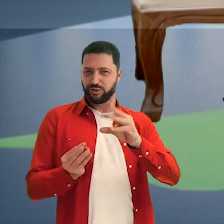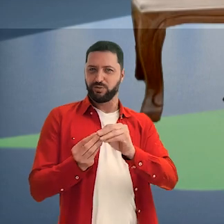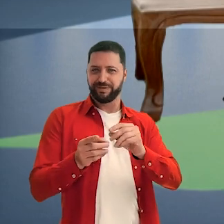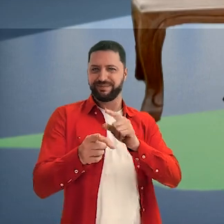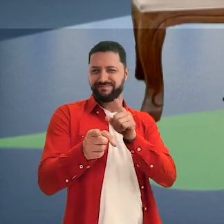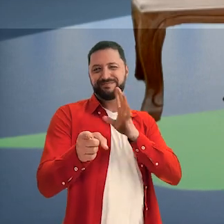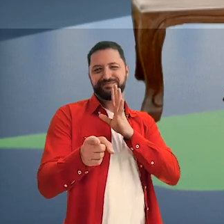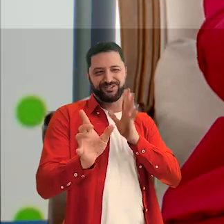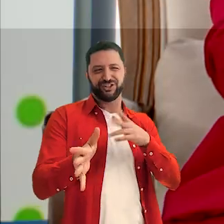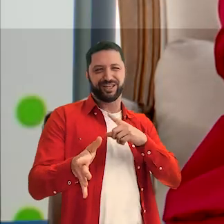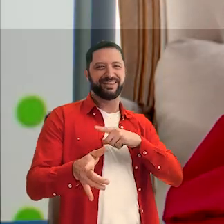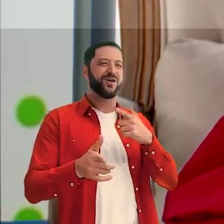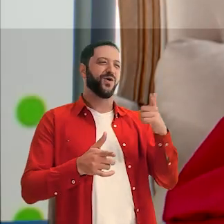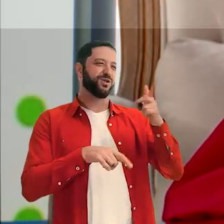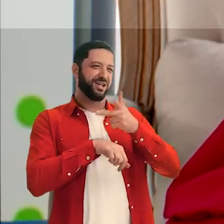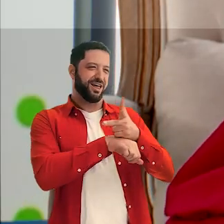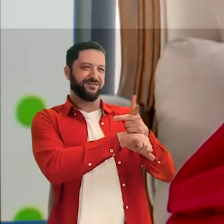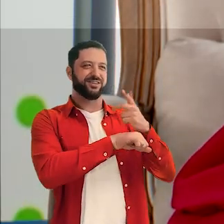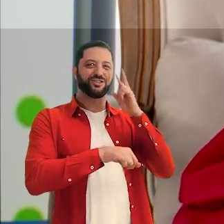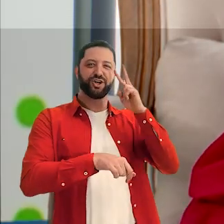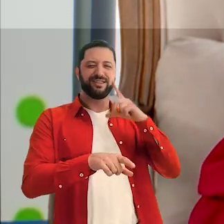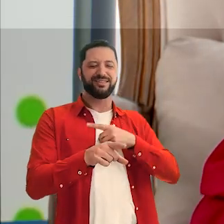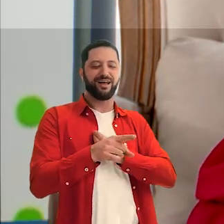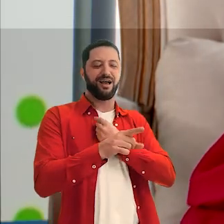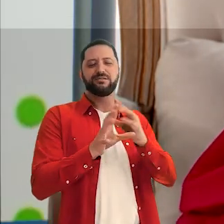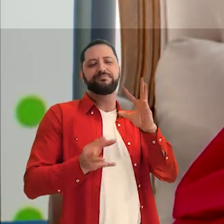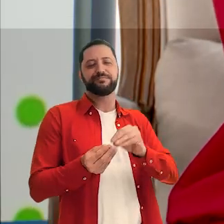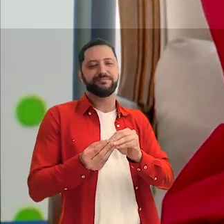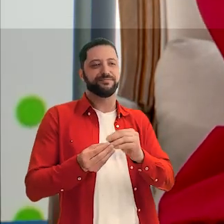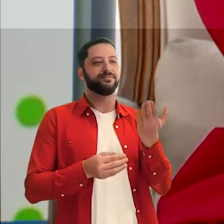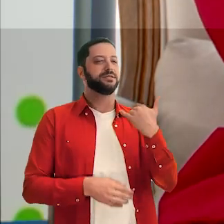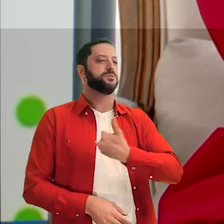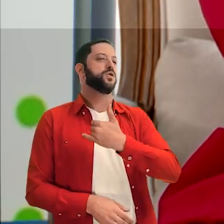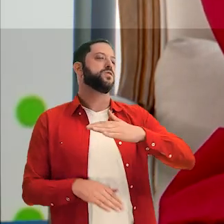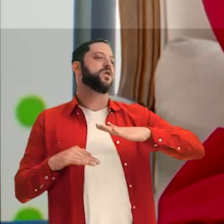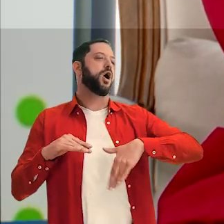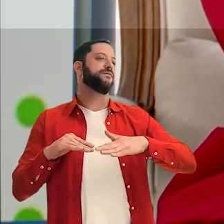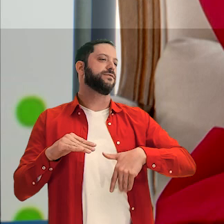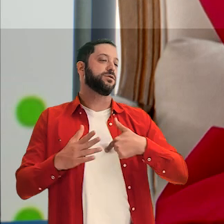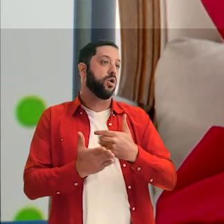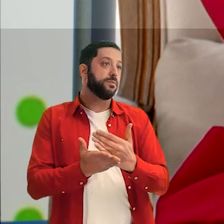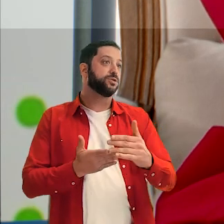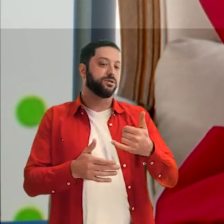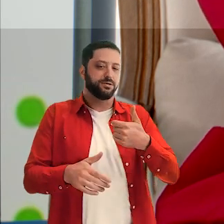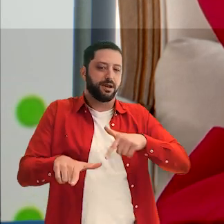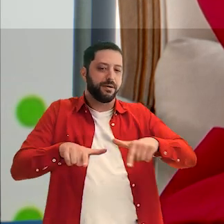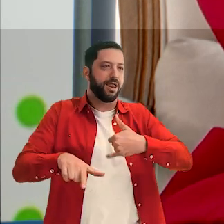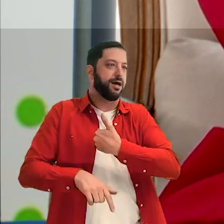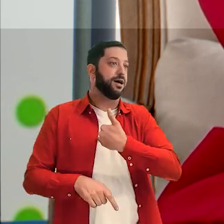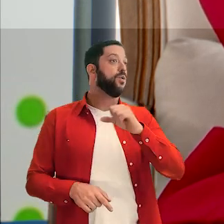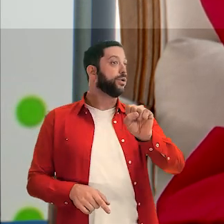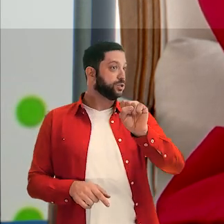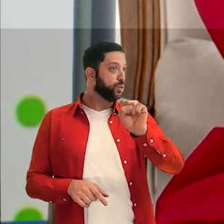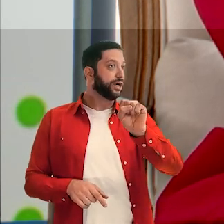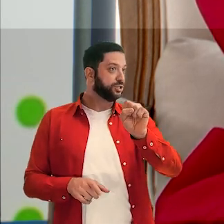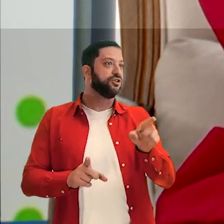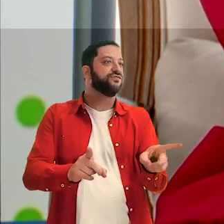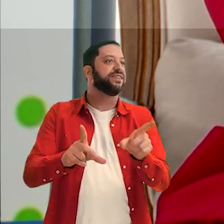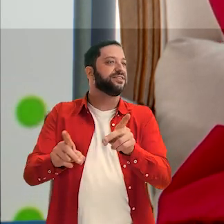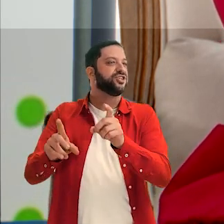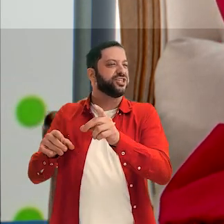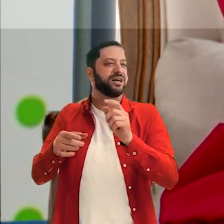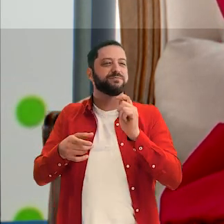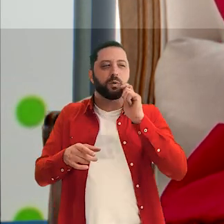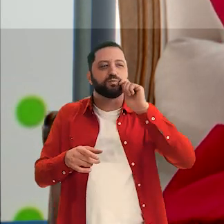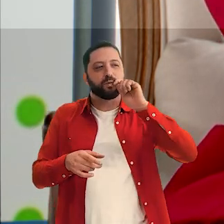resumir bem a minha história, porque vocês já têm essa história guardada, né? Então eu comecei a trabalhar desde muito jovem. Aos 8 anos de idade eu já trabalhava